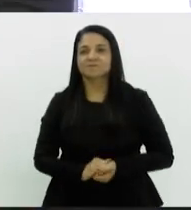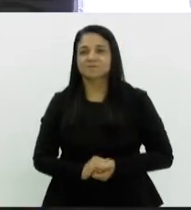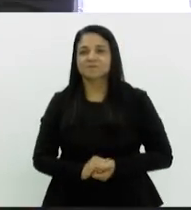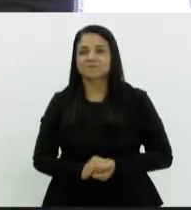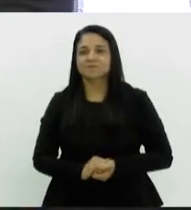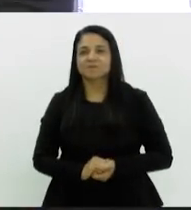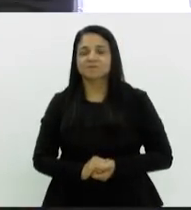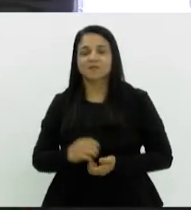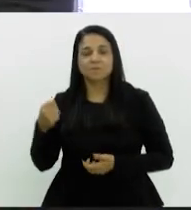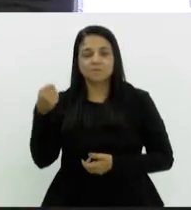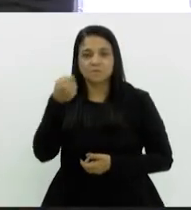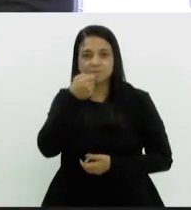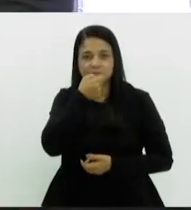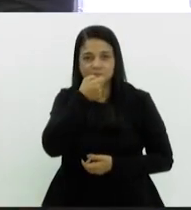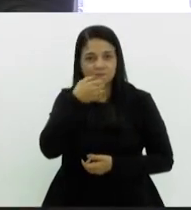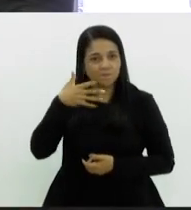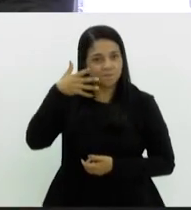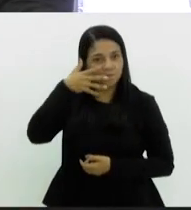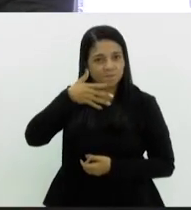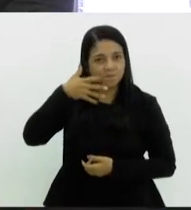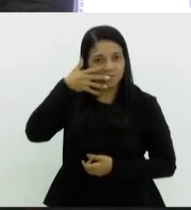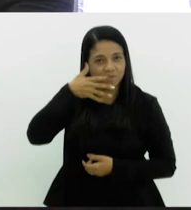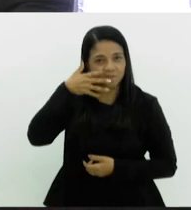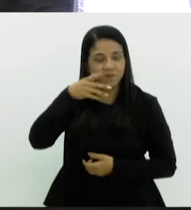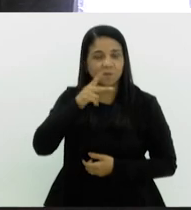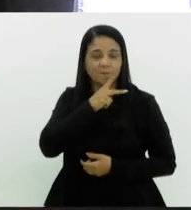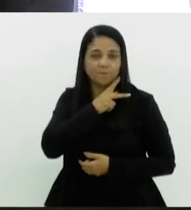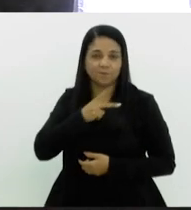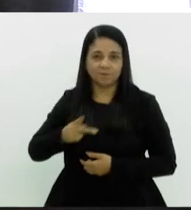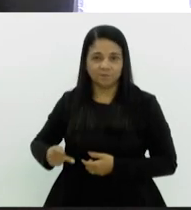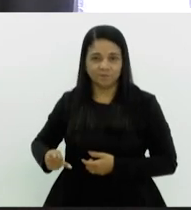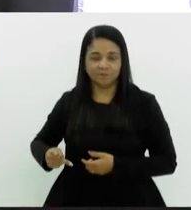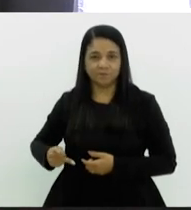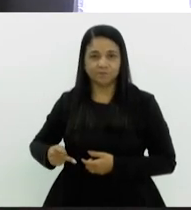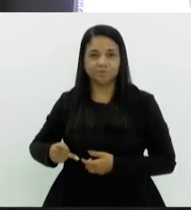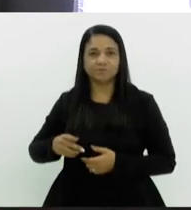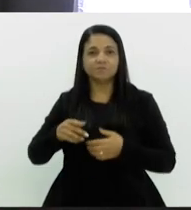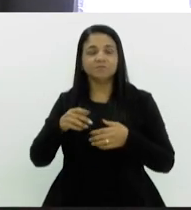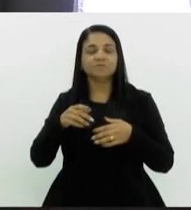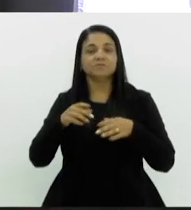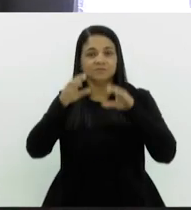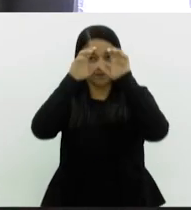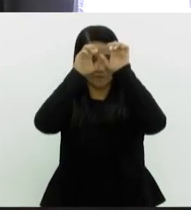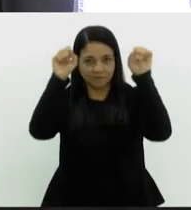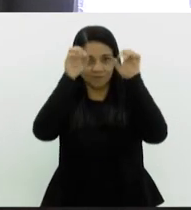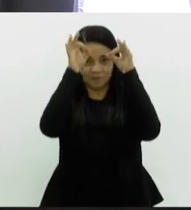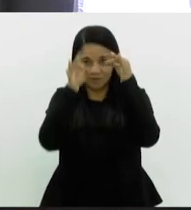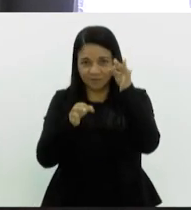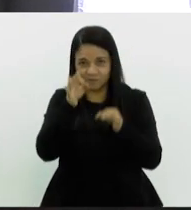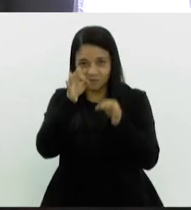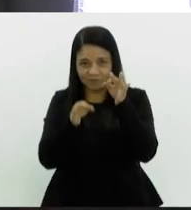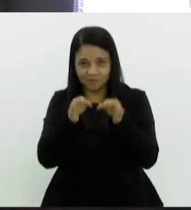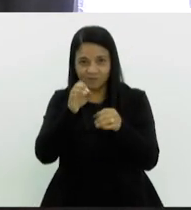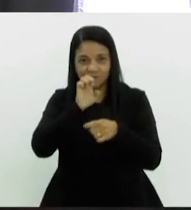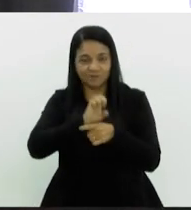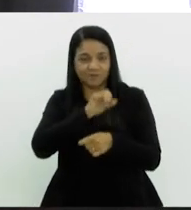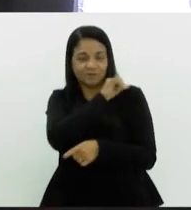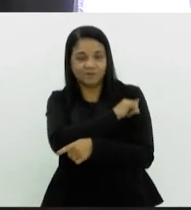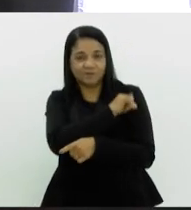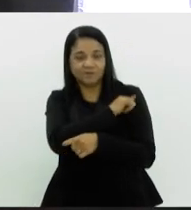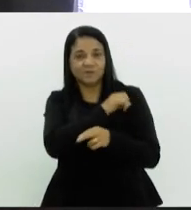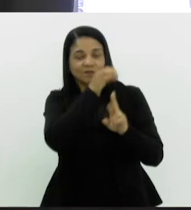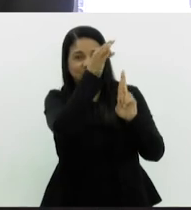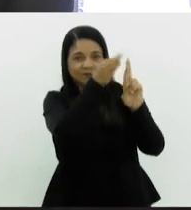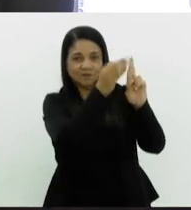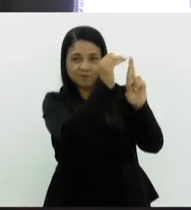Passo agora a palavra para o nosso presidente, o atual presidente do Tribunal de Justiça do Estado do Rio de Janeiro, o